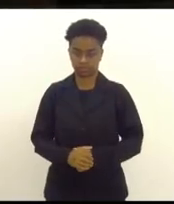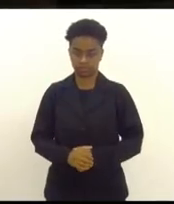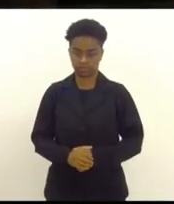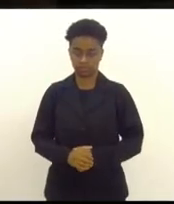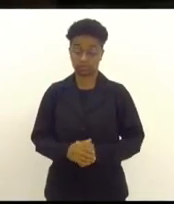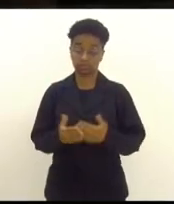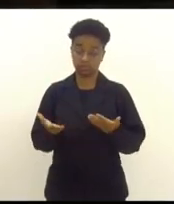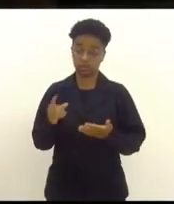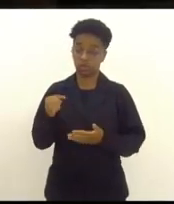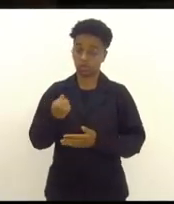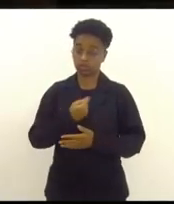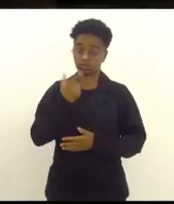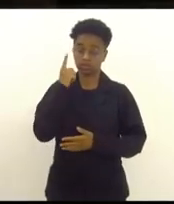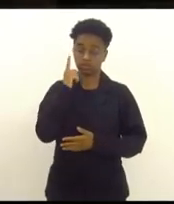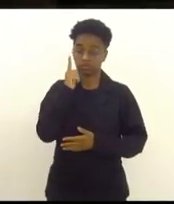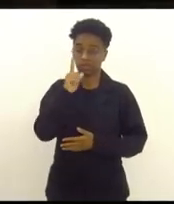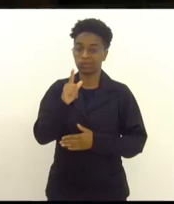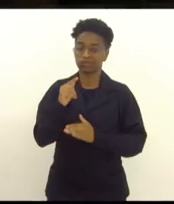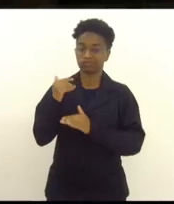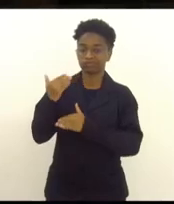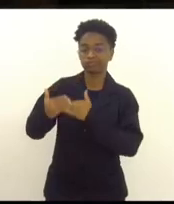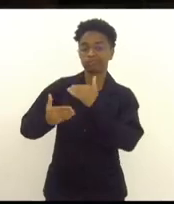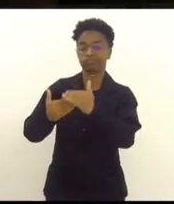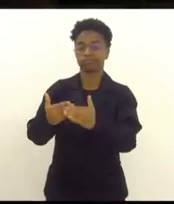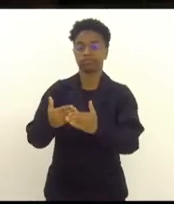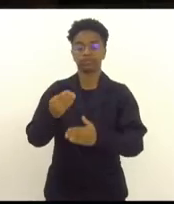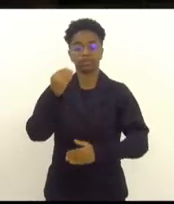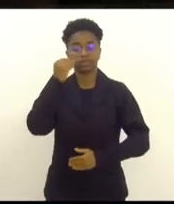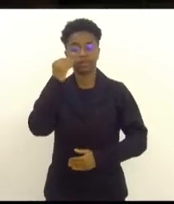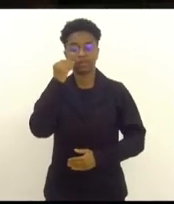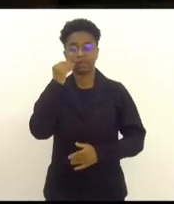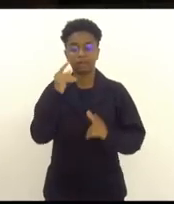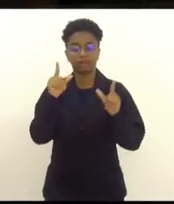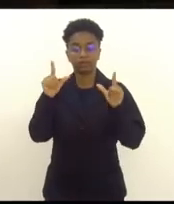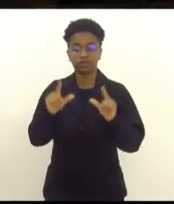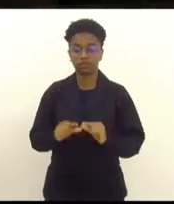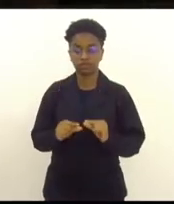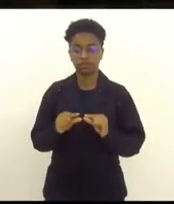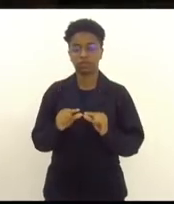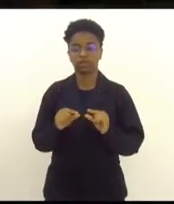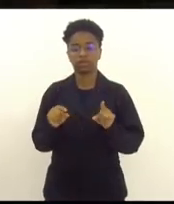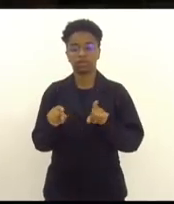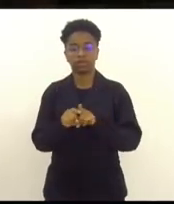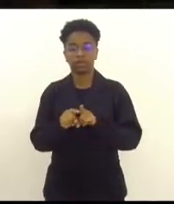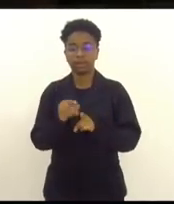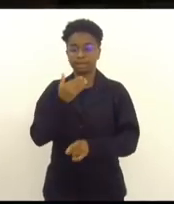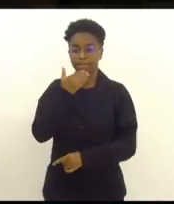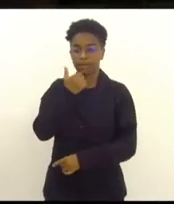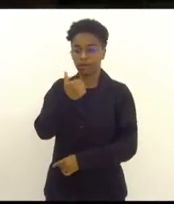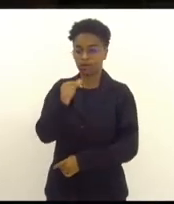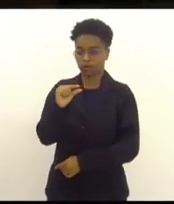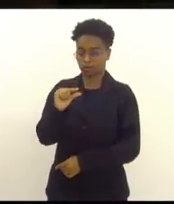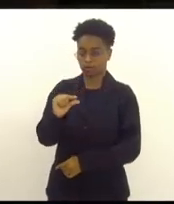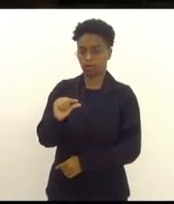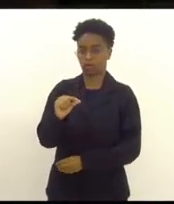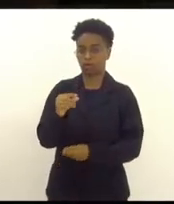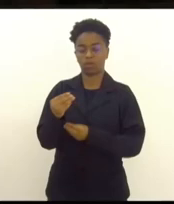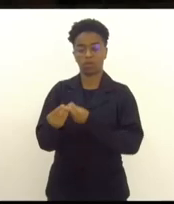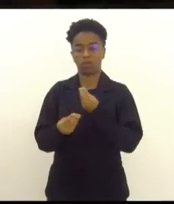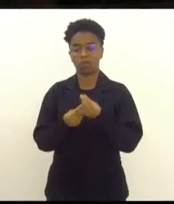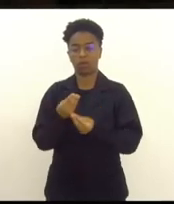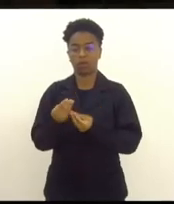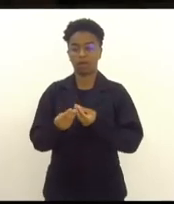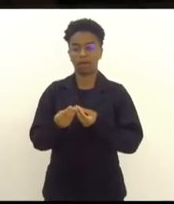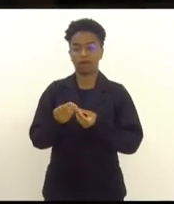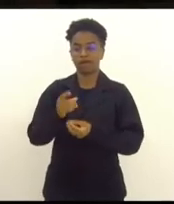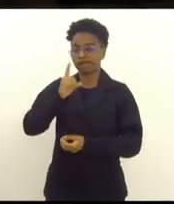demos um passo para minorar para mediar um pouco o volume de